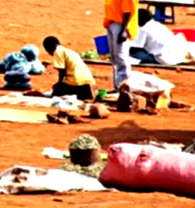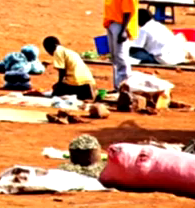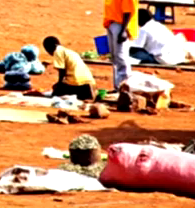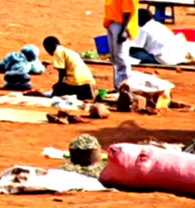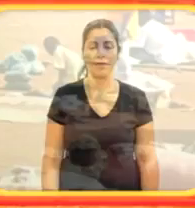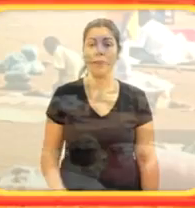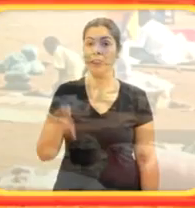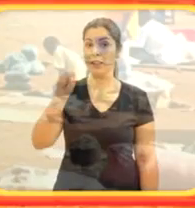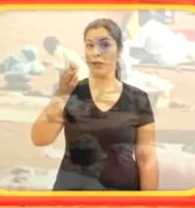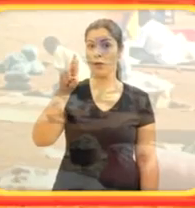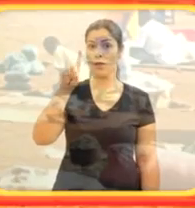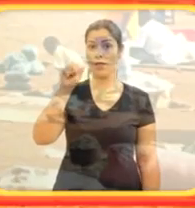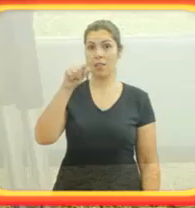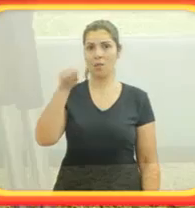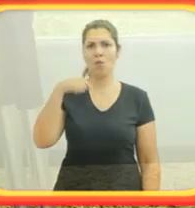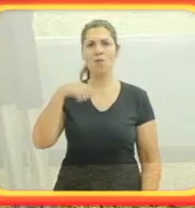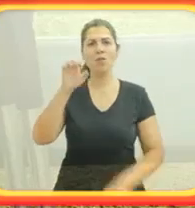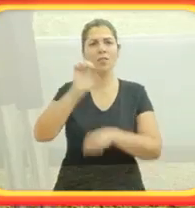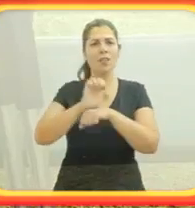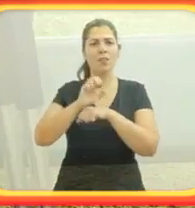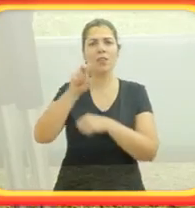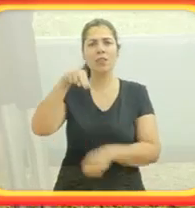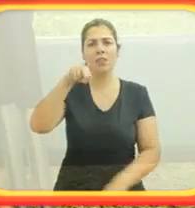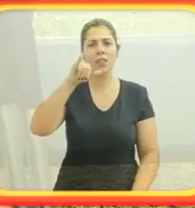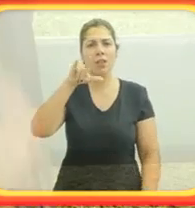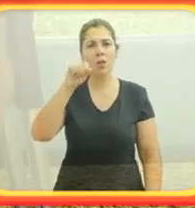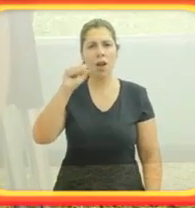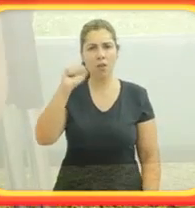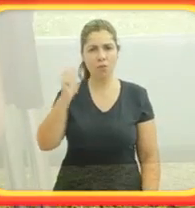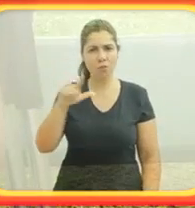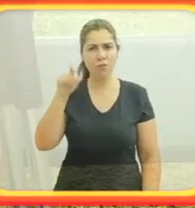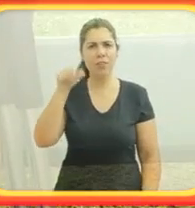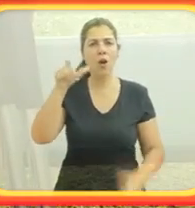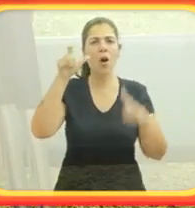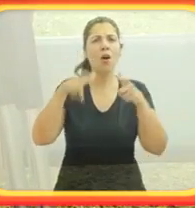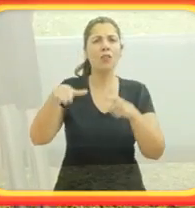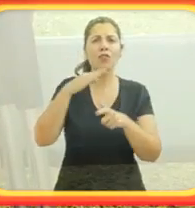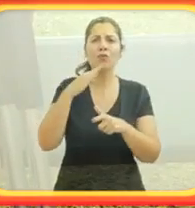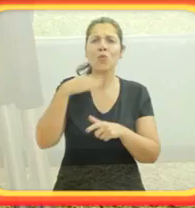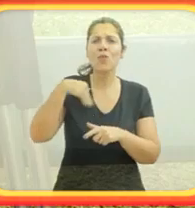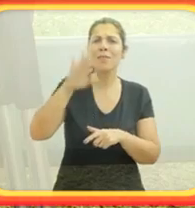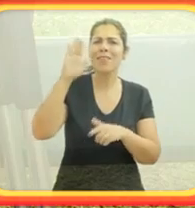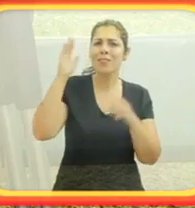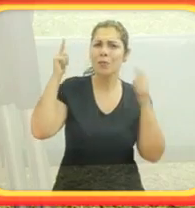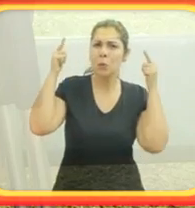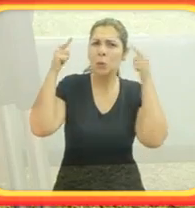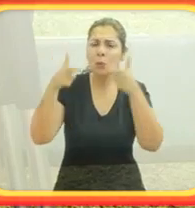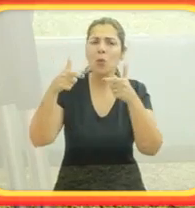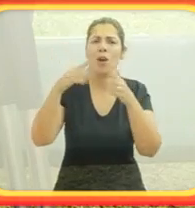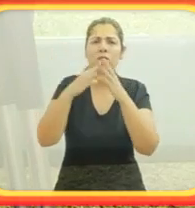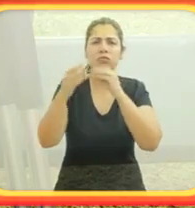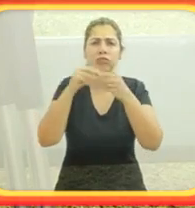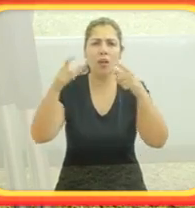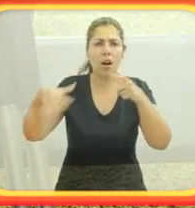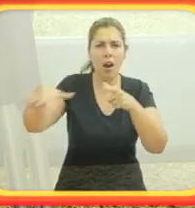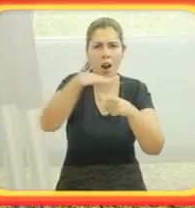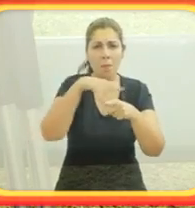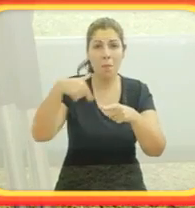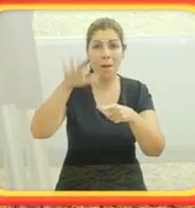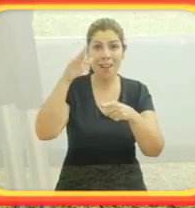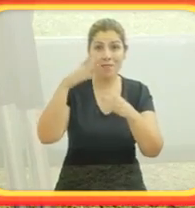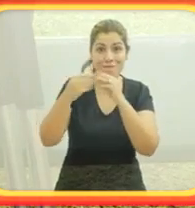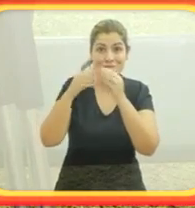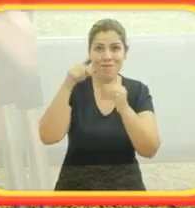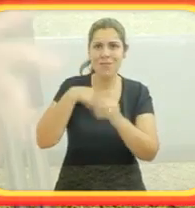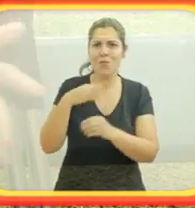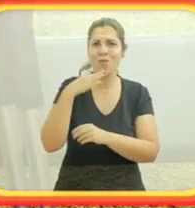de casas com telhado de palha. No Sudão eu fui para o estado do Nilo Azul, que é de onde eu tinha conhecido a maioria dos refugiados, né? A maioria dos